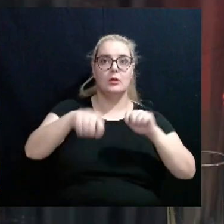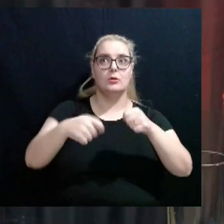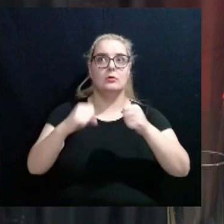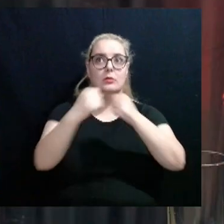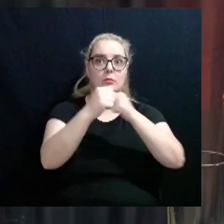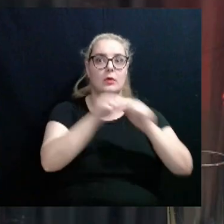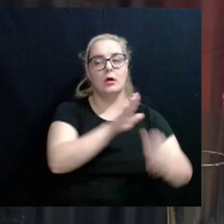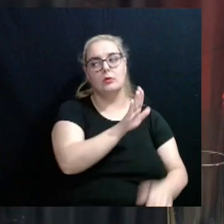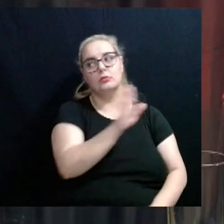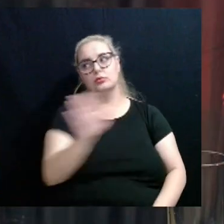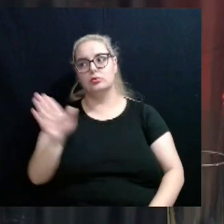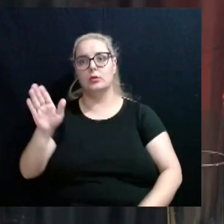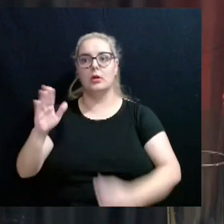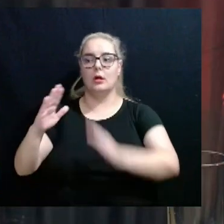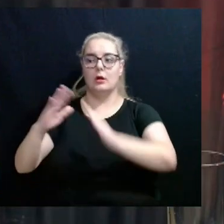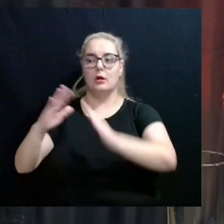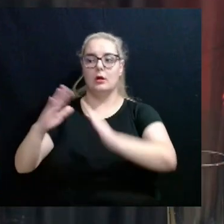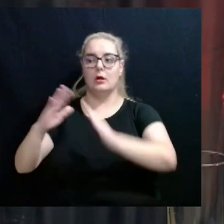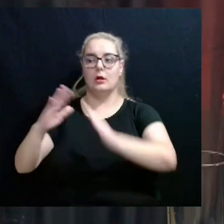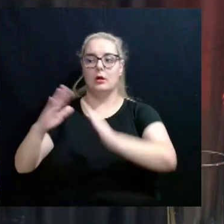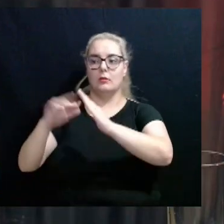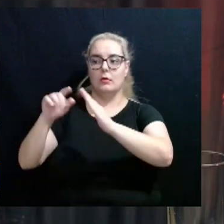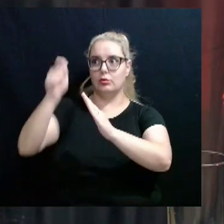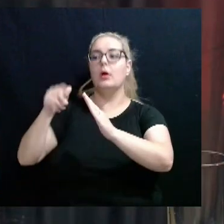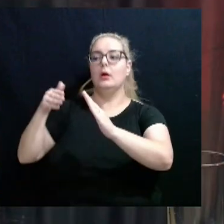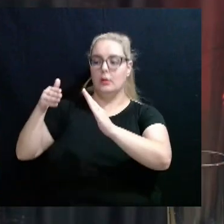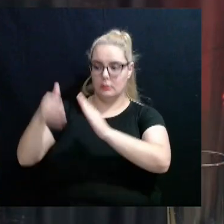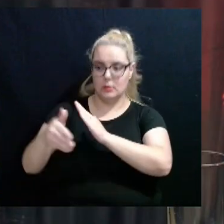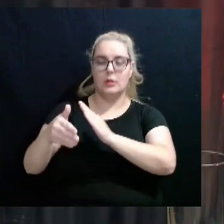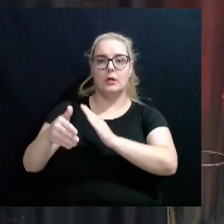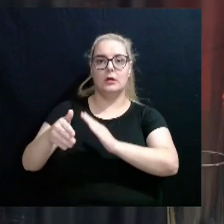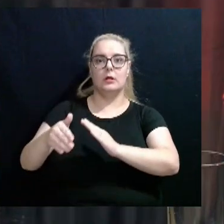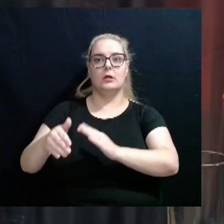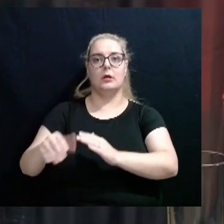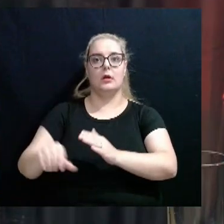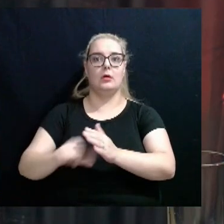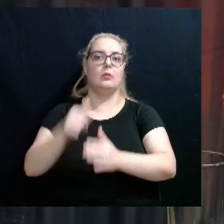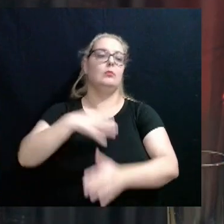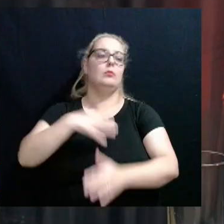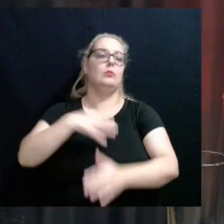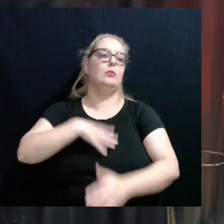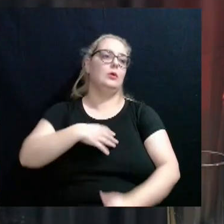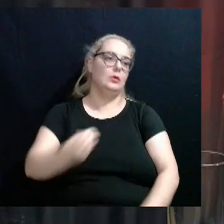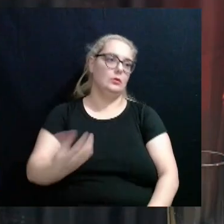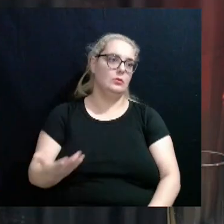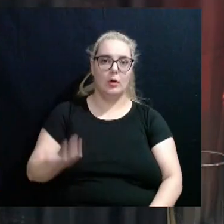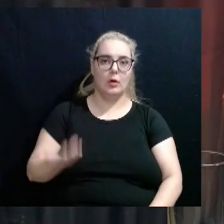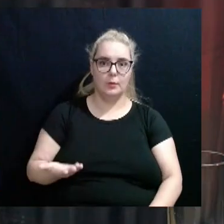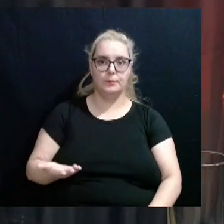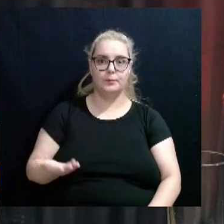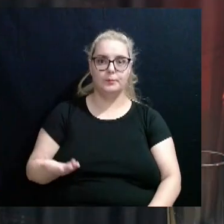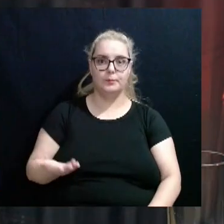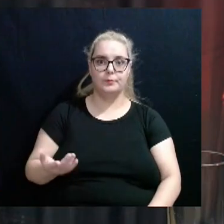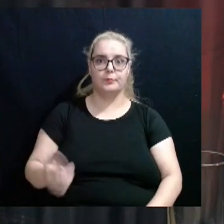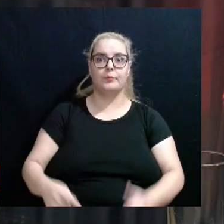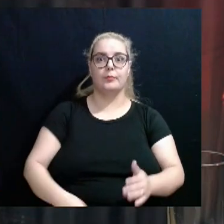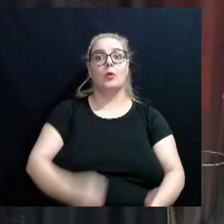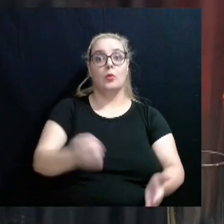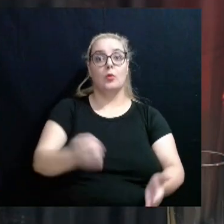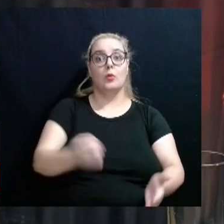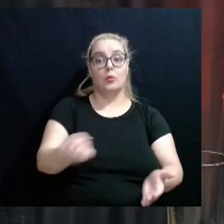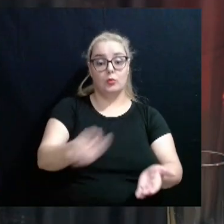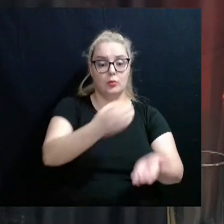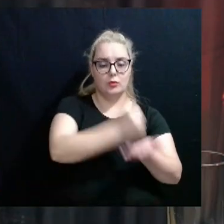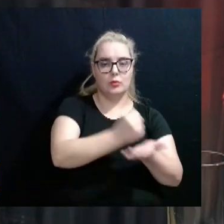Uhum. para toda aquela família. O Novo Testamento se apropria dessa ideia. Quando